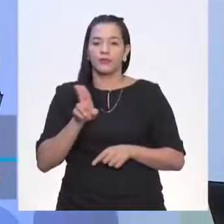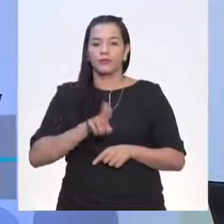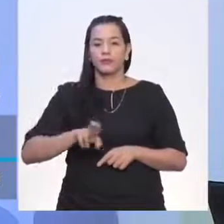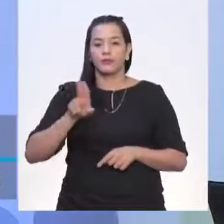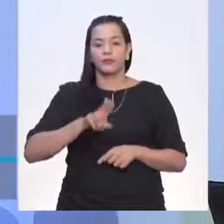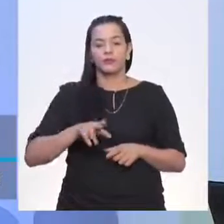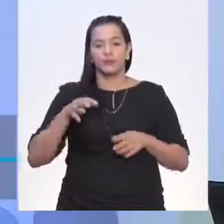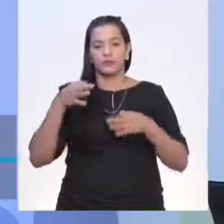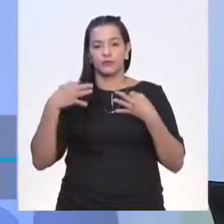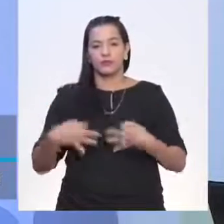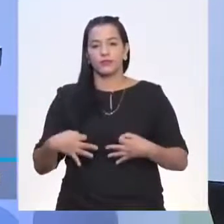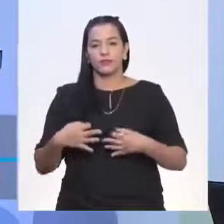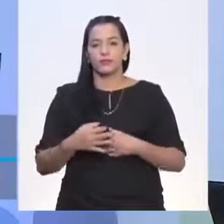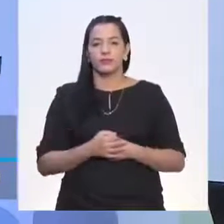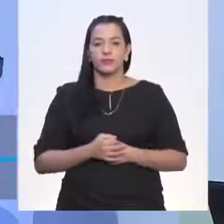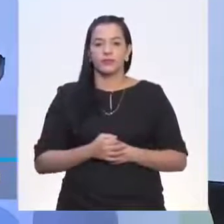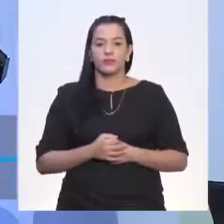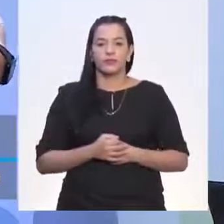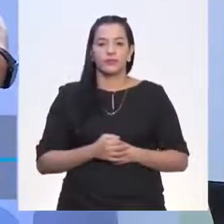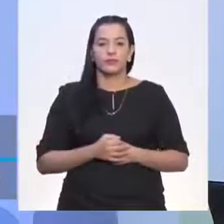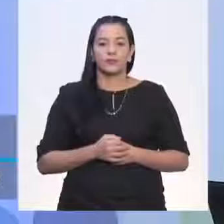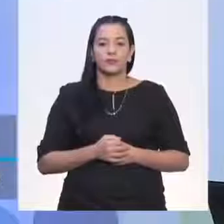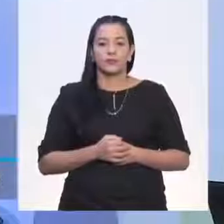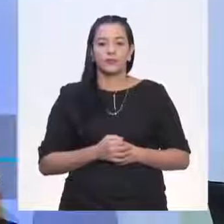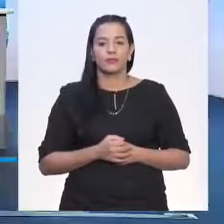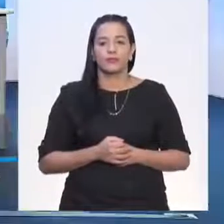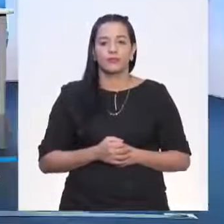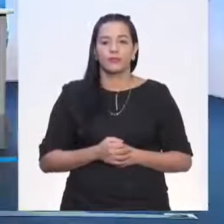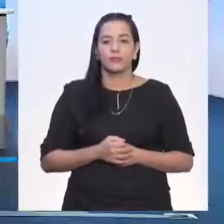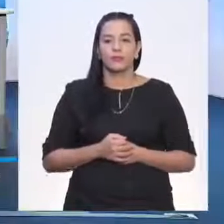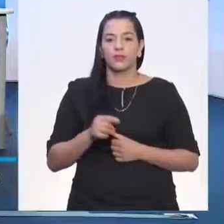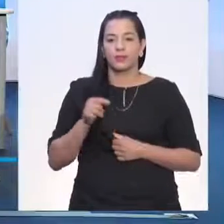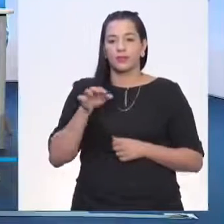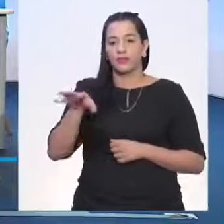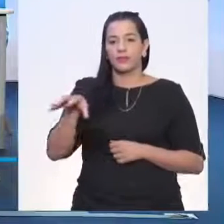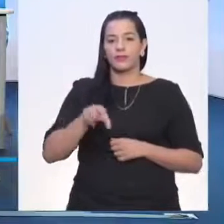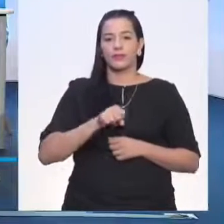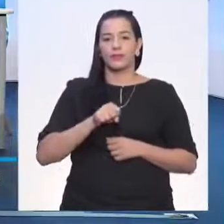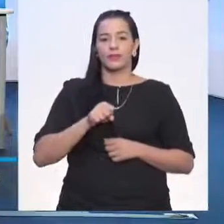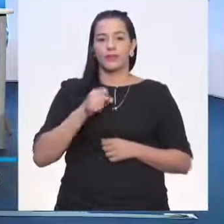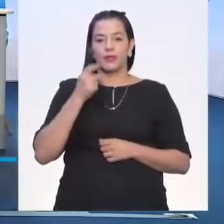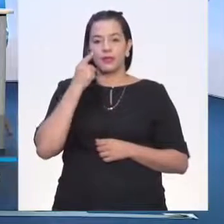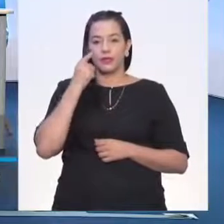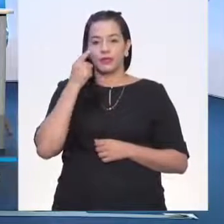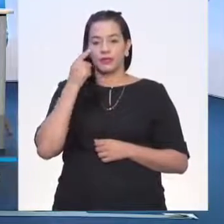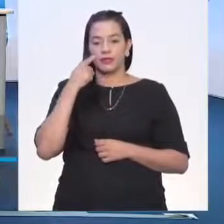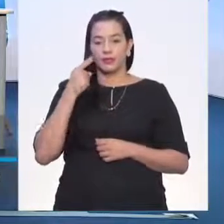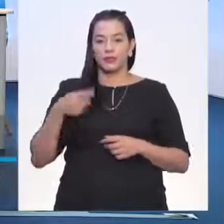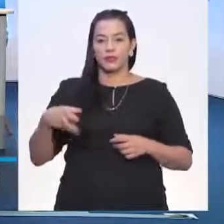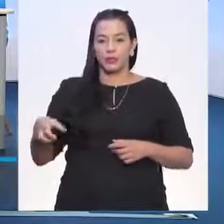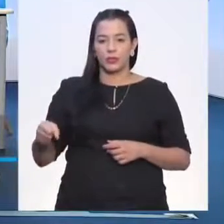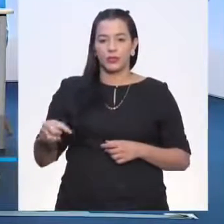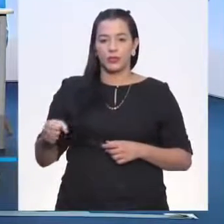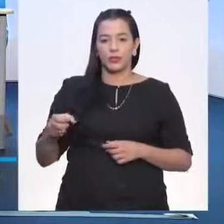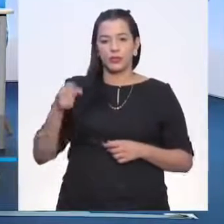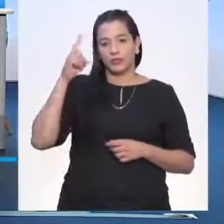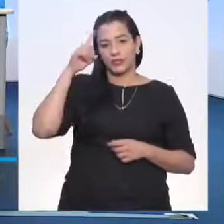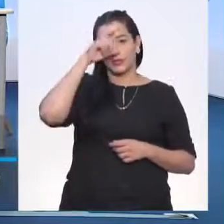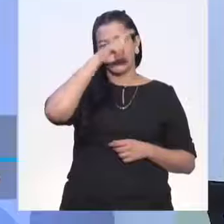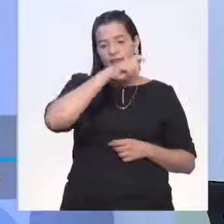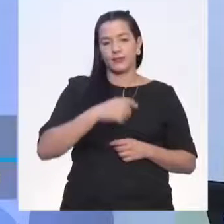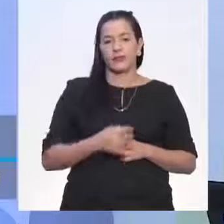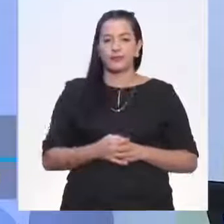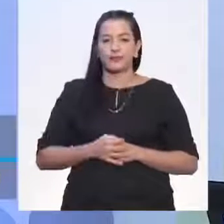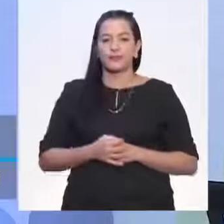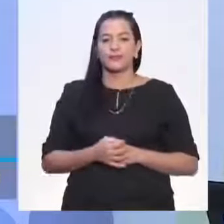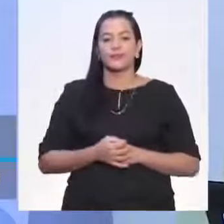lado esquerdo. Né? A primeira coisa que eu vou fazer ao sair daqui, eu vou pegar uma tesoura com a mão esquerda. Vamos ver se é difícil, hein? Bom, essa